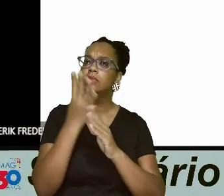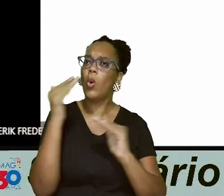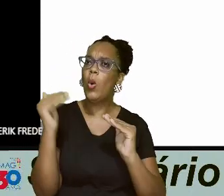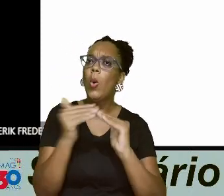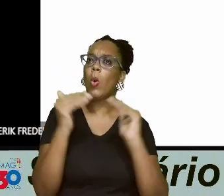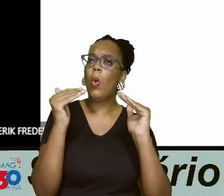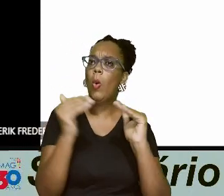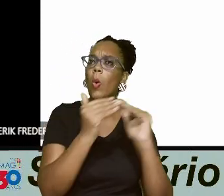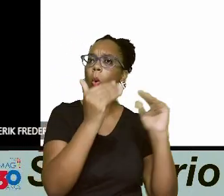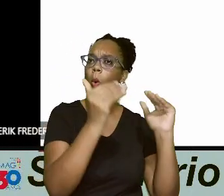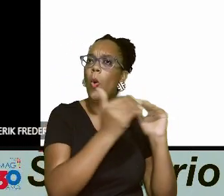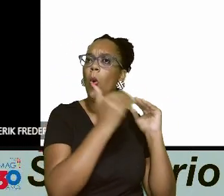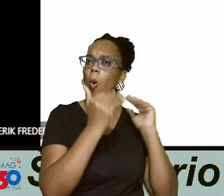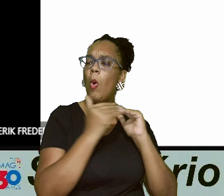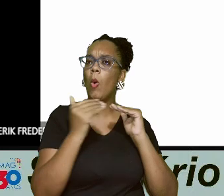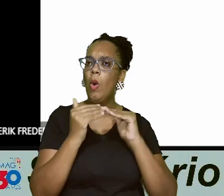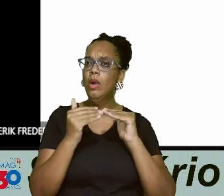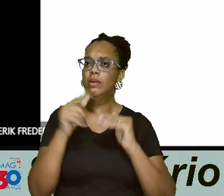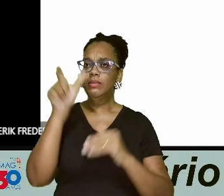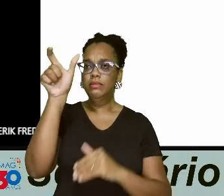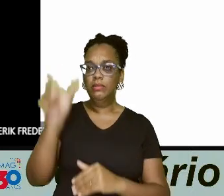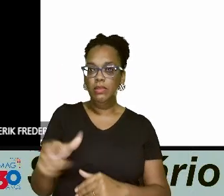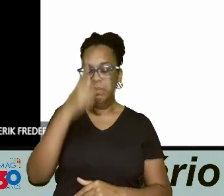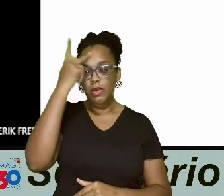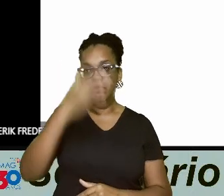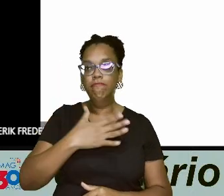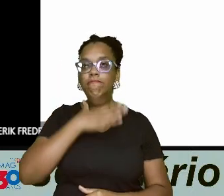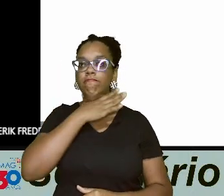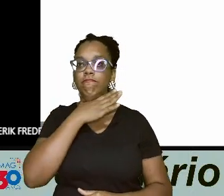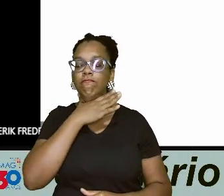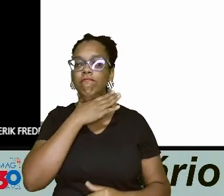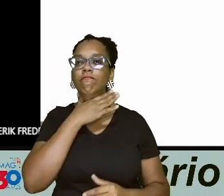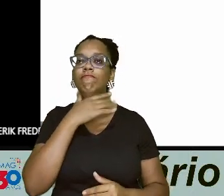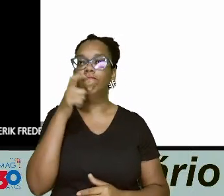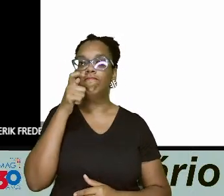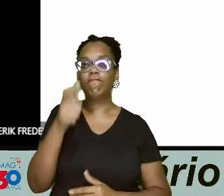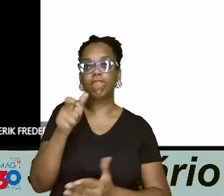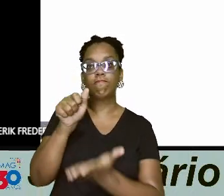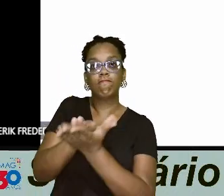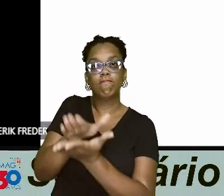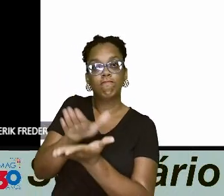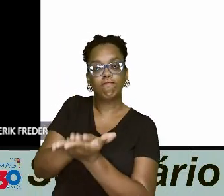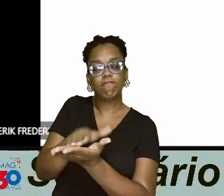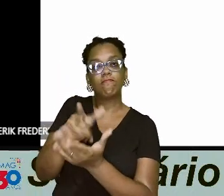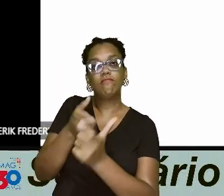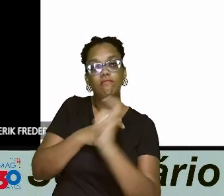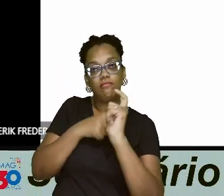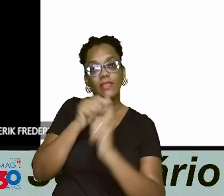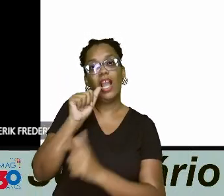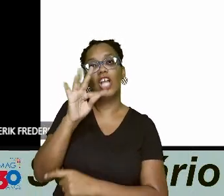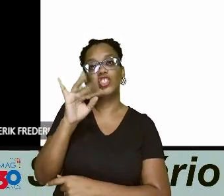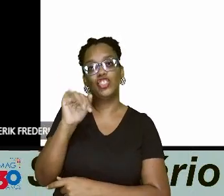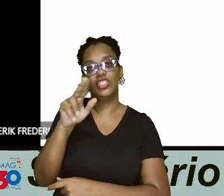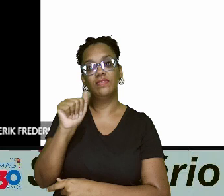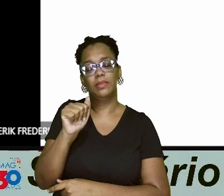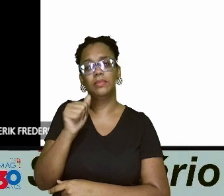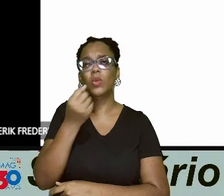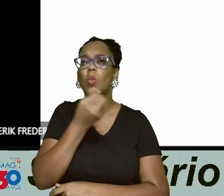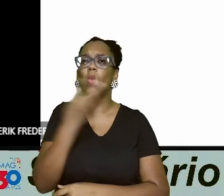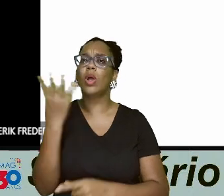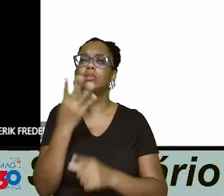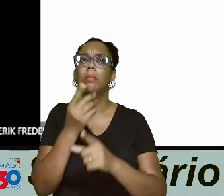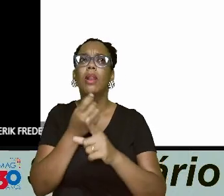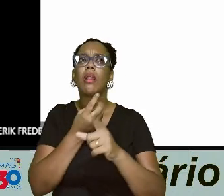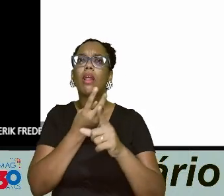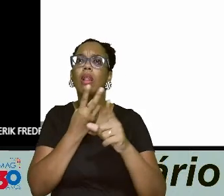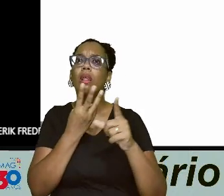ou seja, o credor interessado, né, na cobrança daquela dívida ativa, a quantidade de vezes, de ocasiões